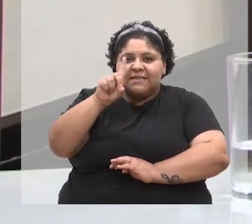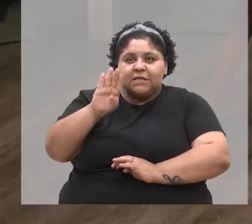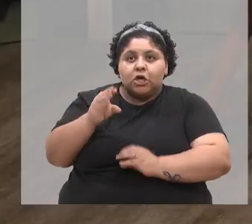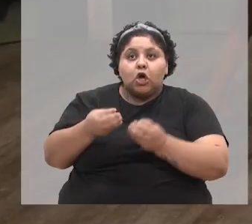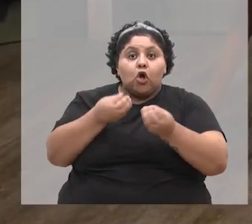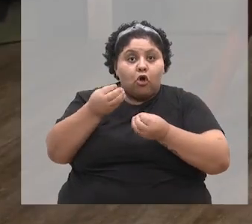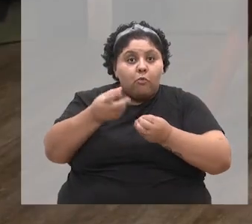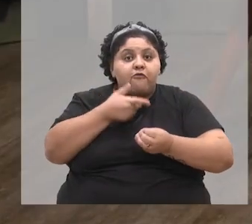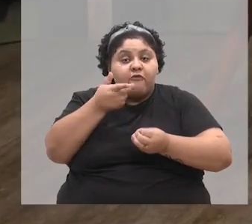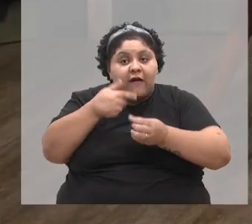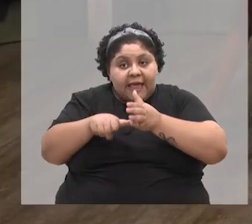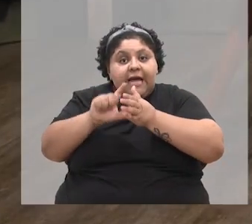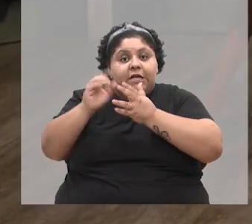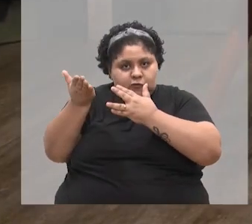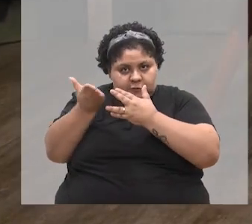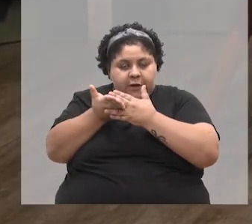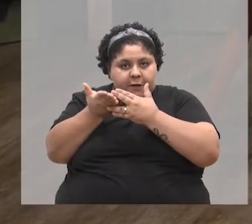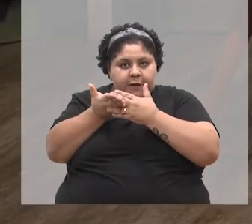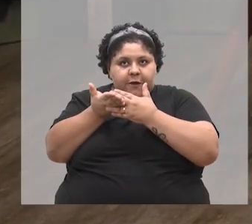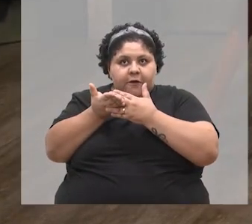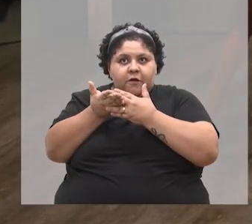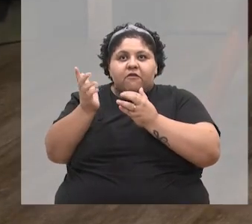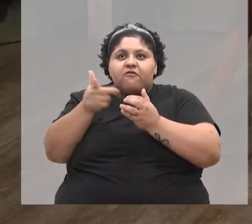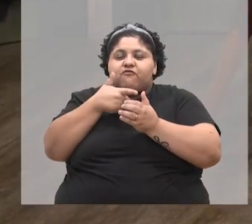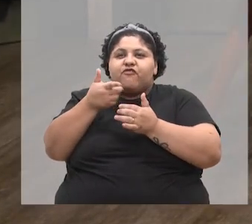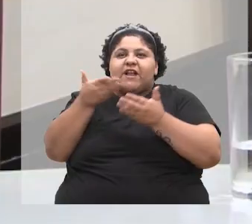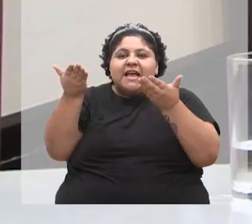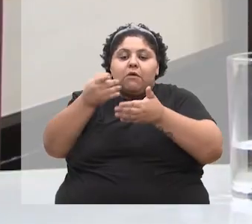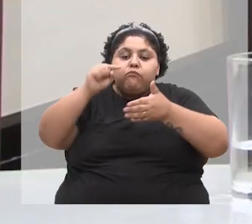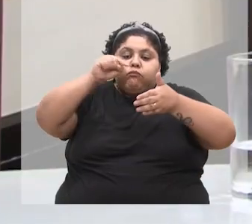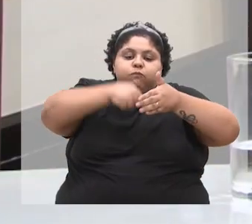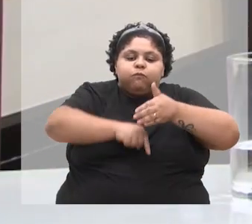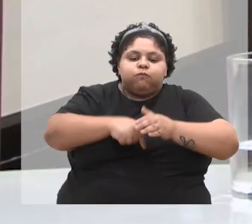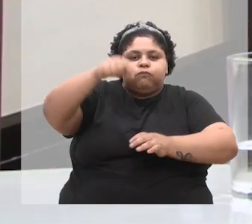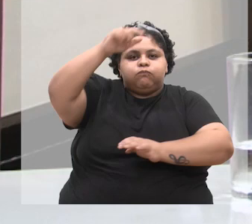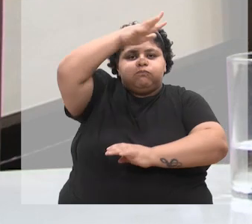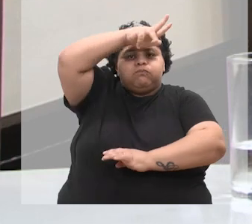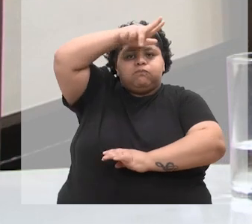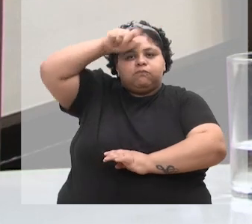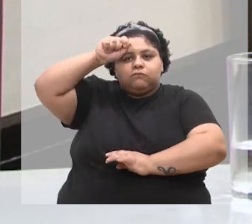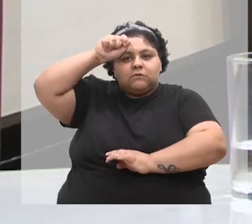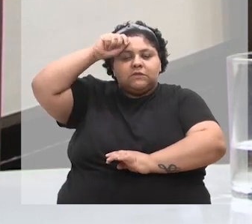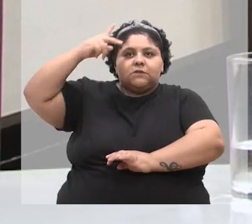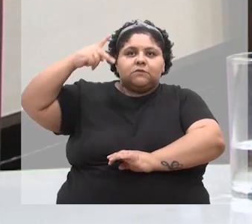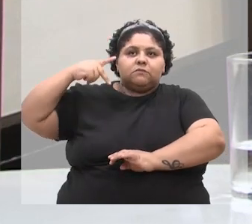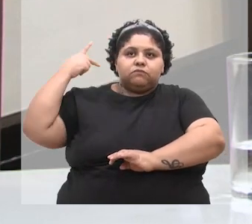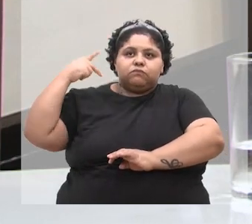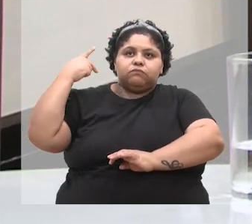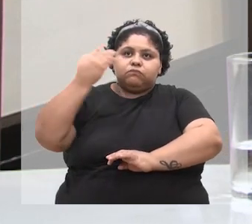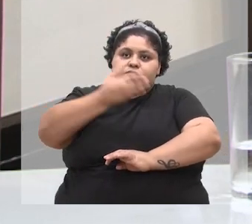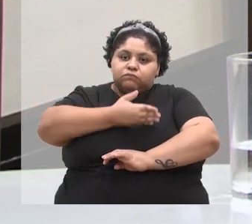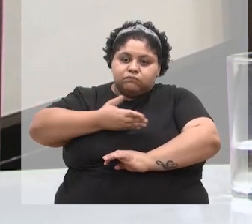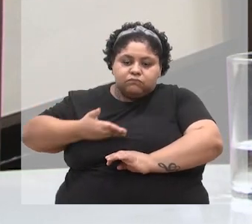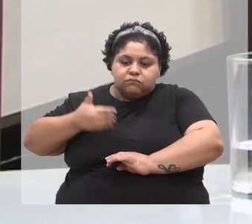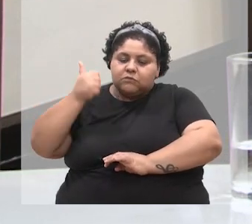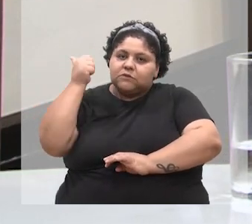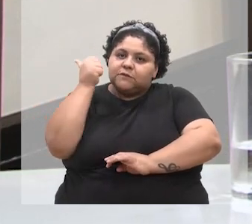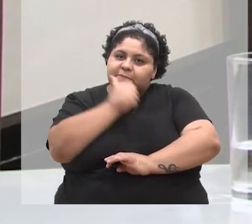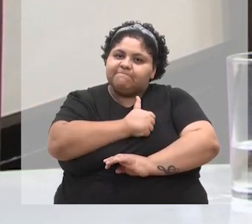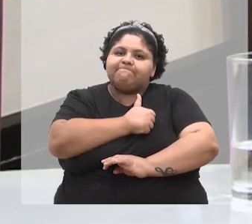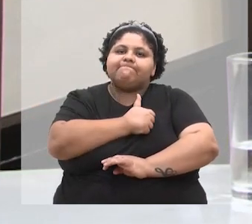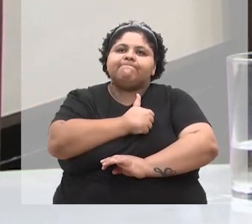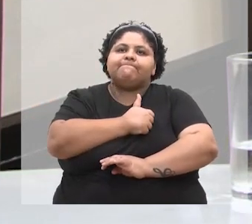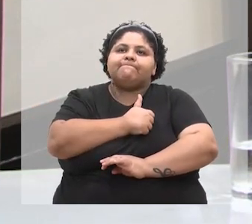do PSDB e, como eu adiantava antes do intervalo, trataremos do Fundo Municipal de Políticas Públicas para